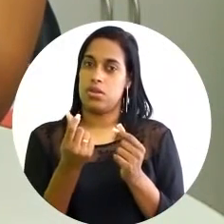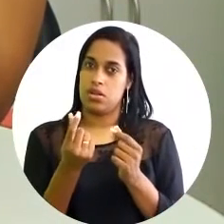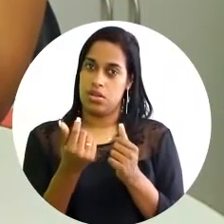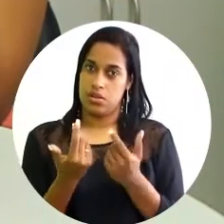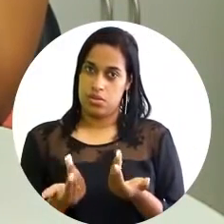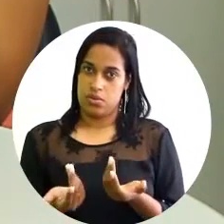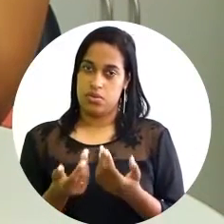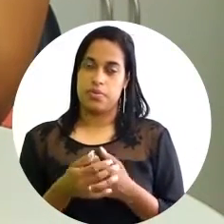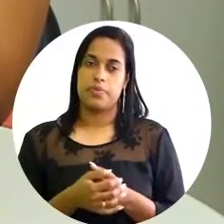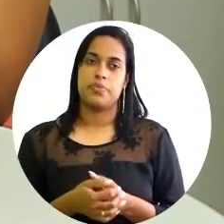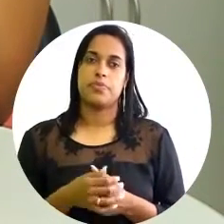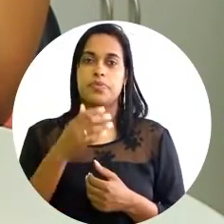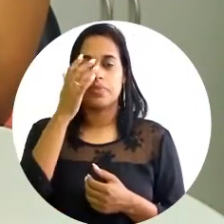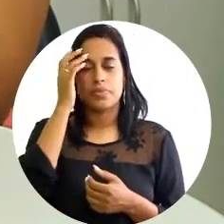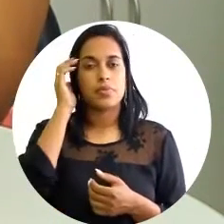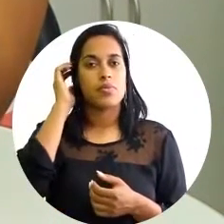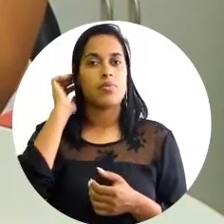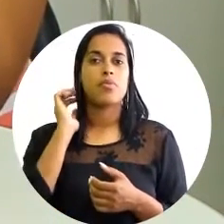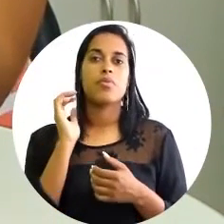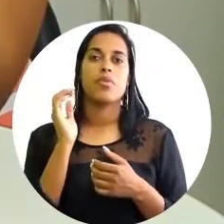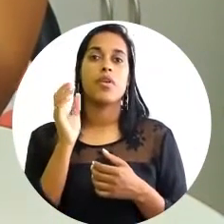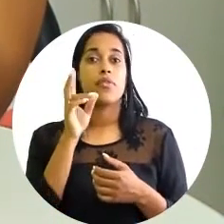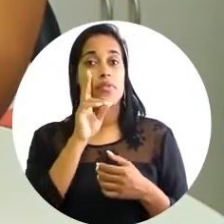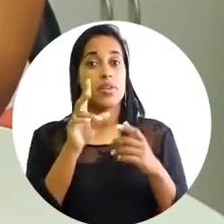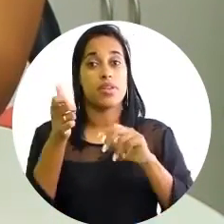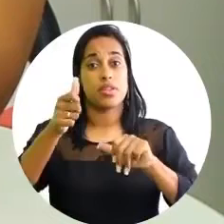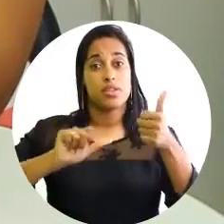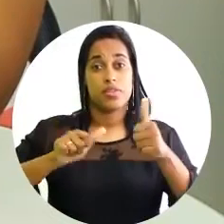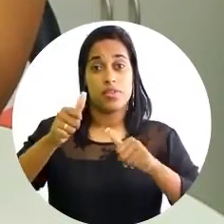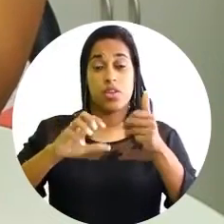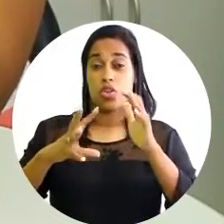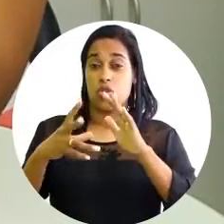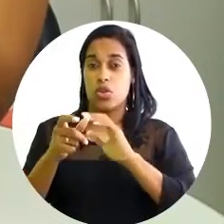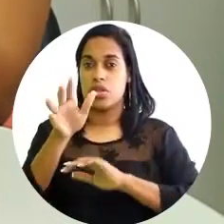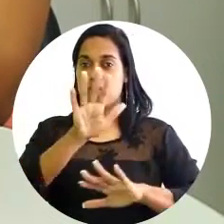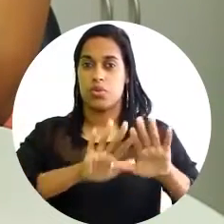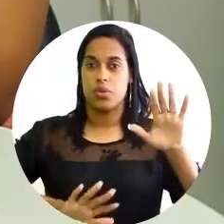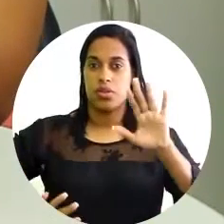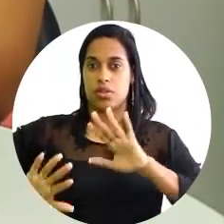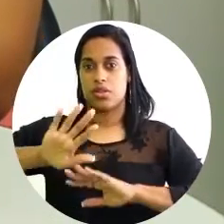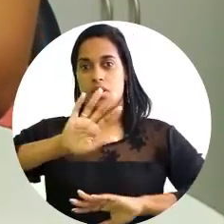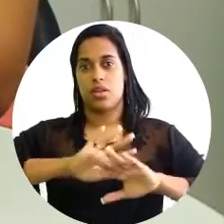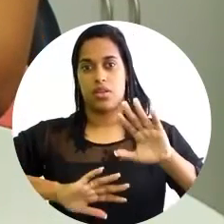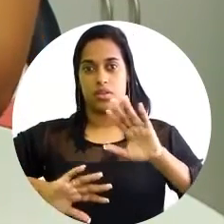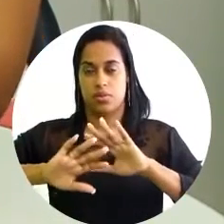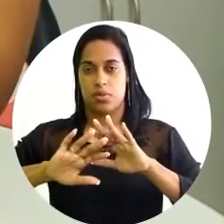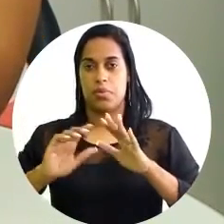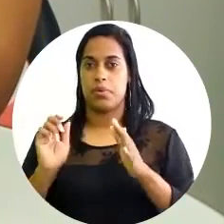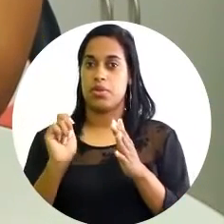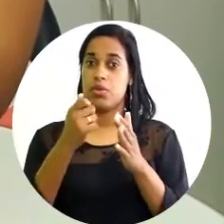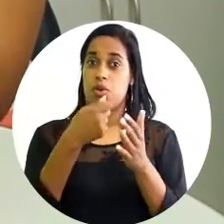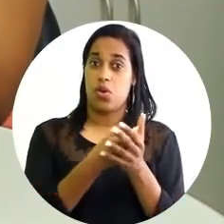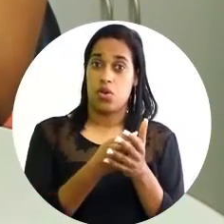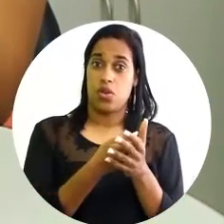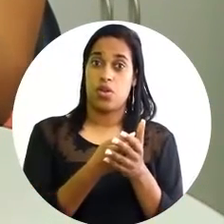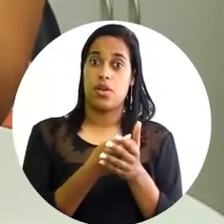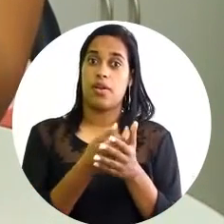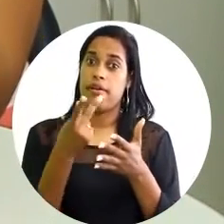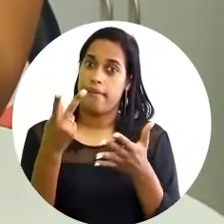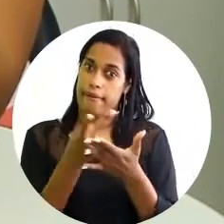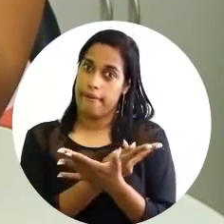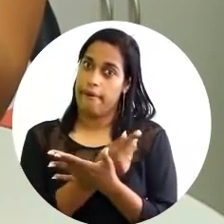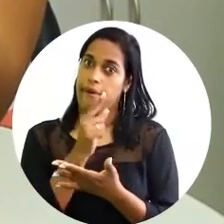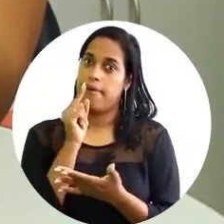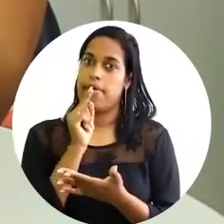dinheiro. Então, fechando, verificando, tendo todo esse cuidado para não empregar de